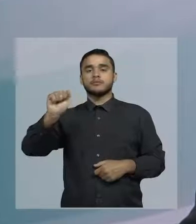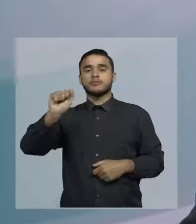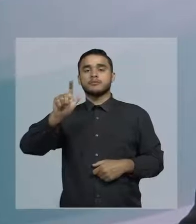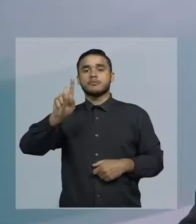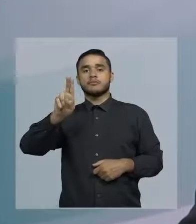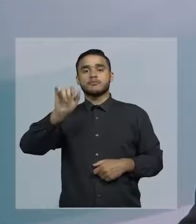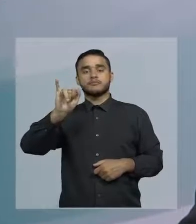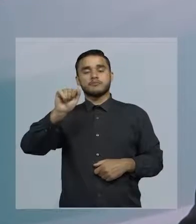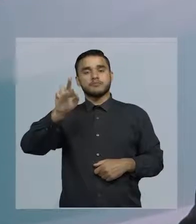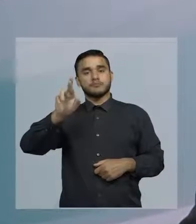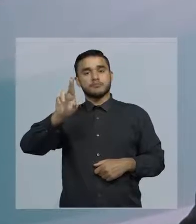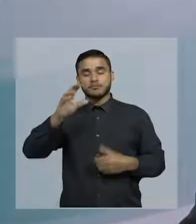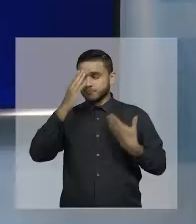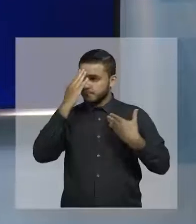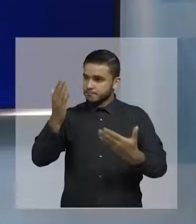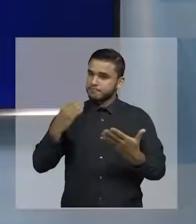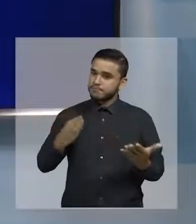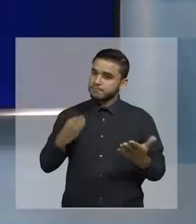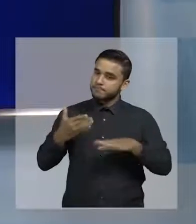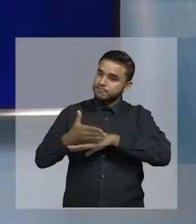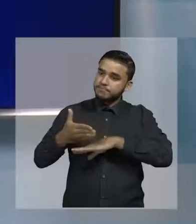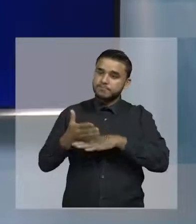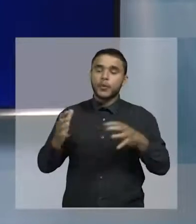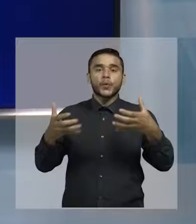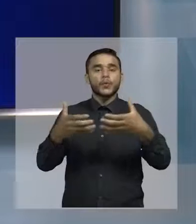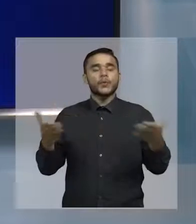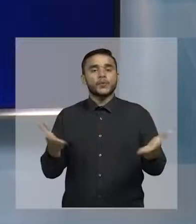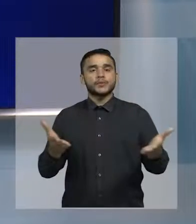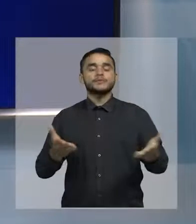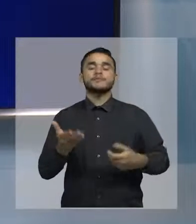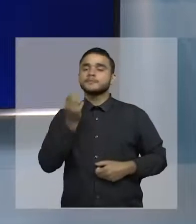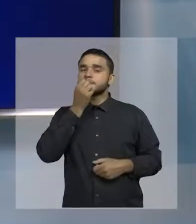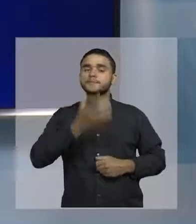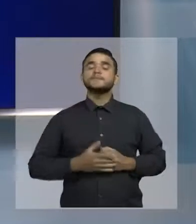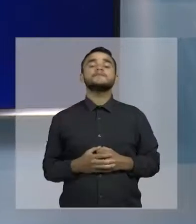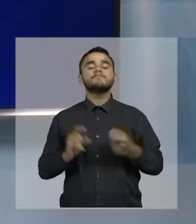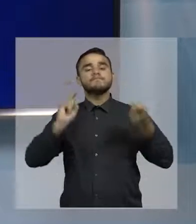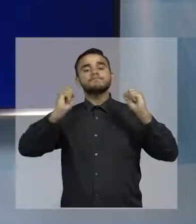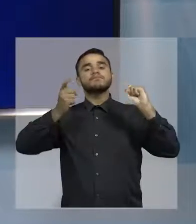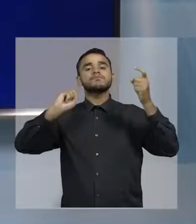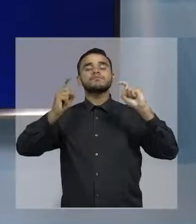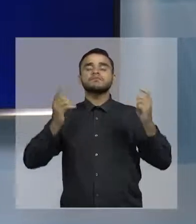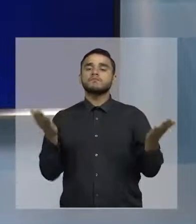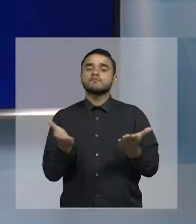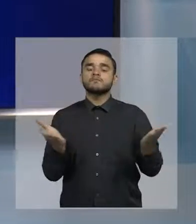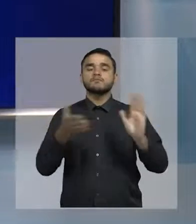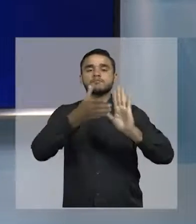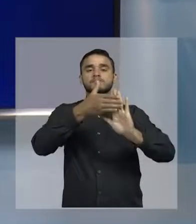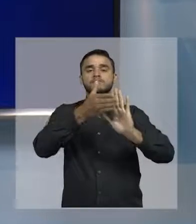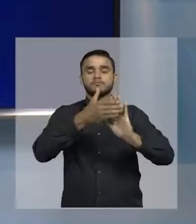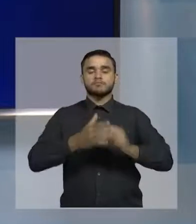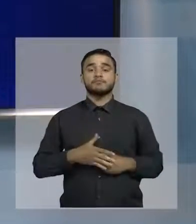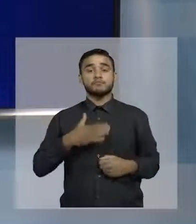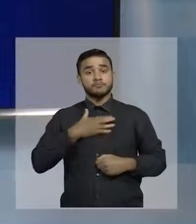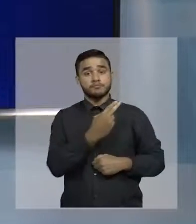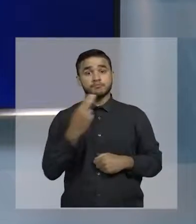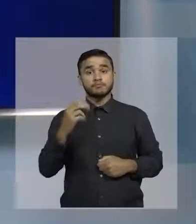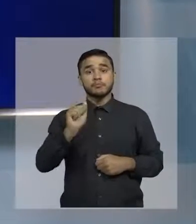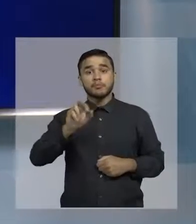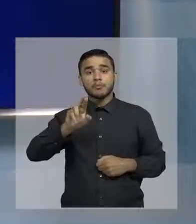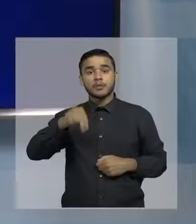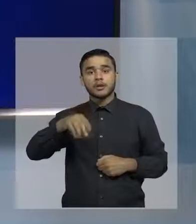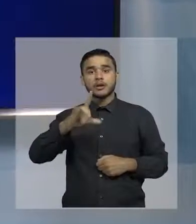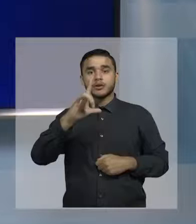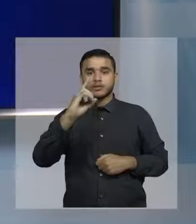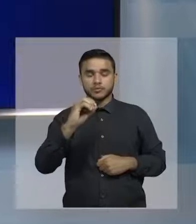nós já agradecemos desde já pela sua participação e colaboração na reflexão dos temas aqui propostos. Eu sou Arnaldo